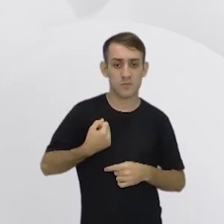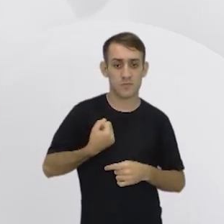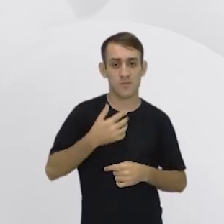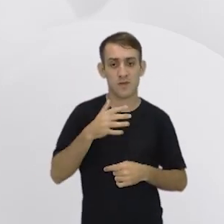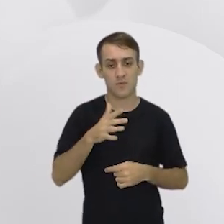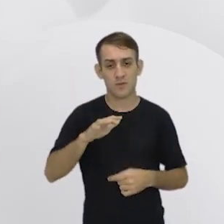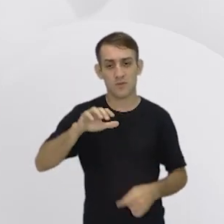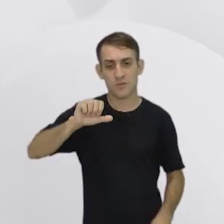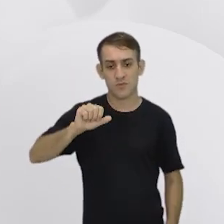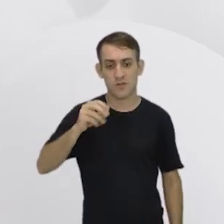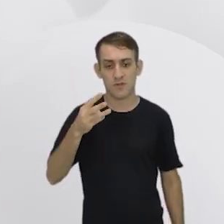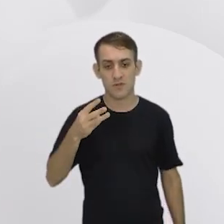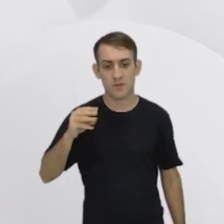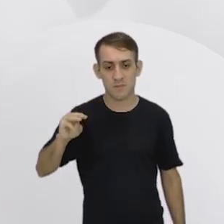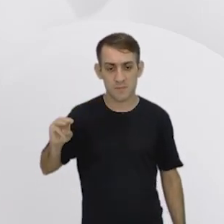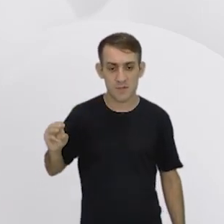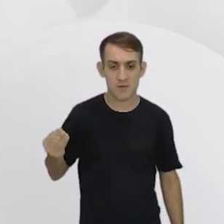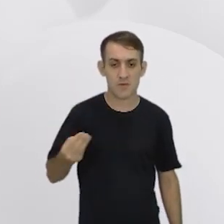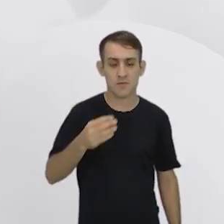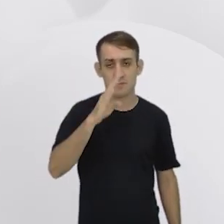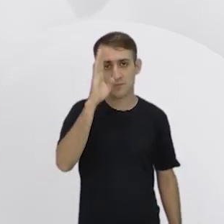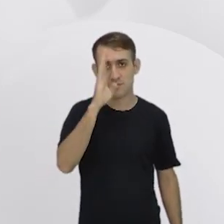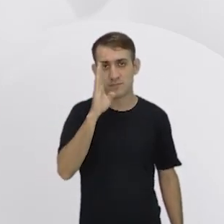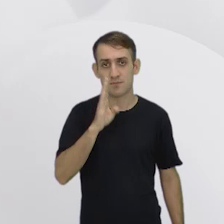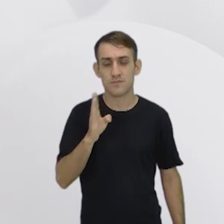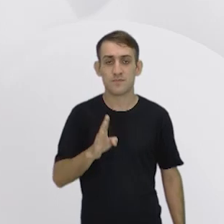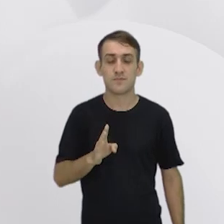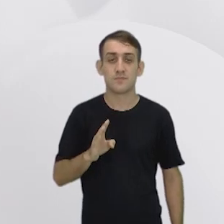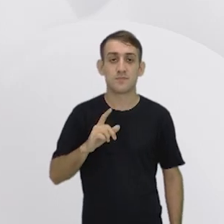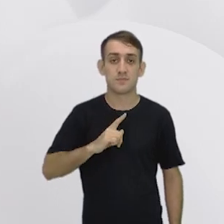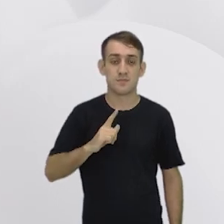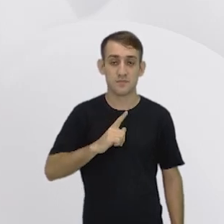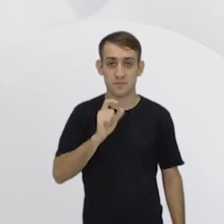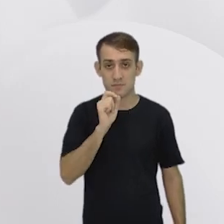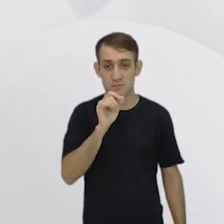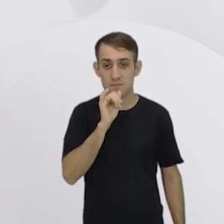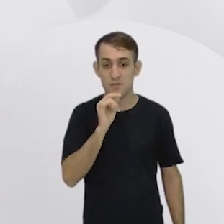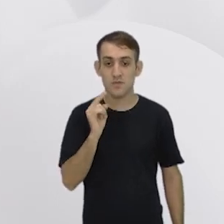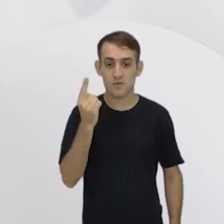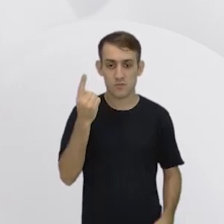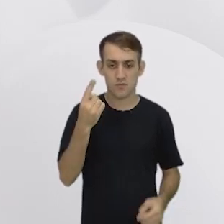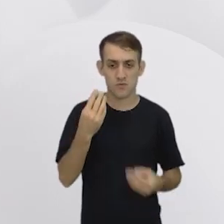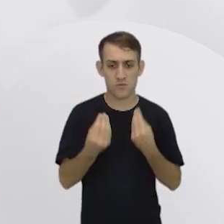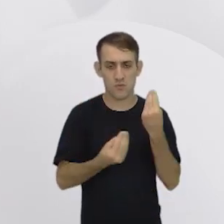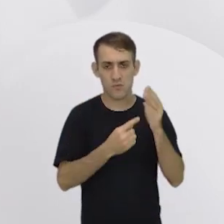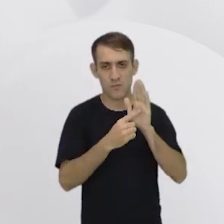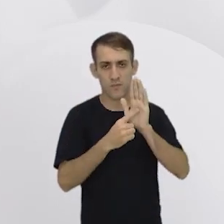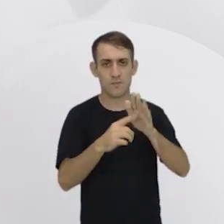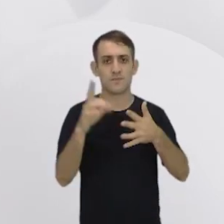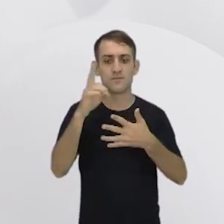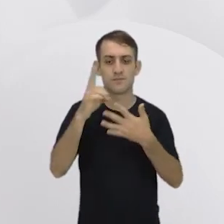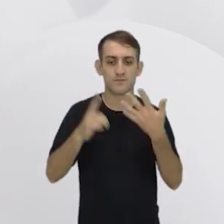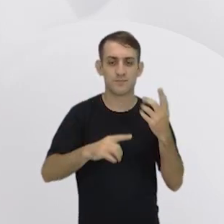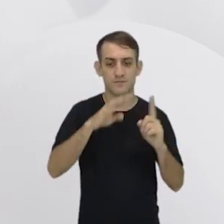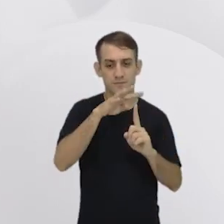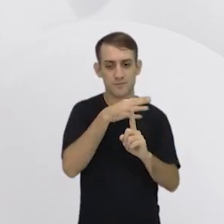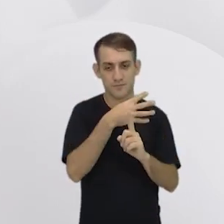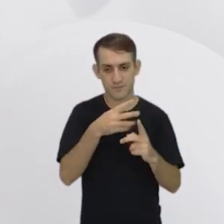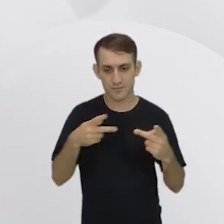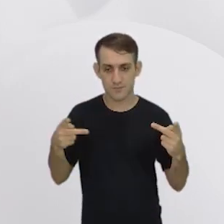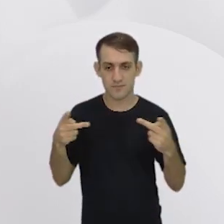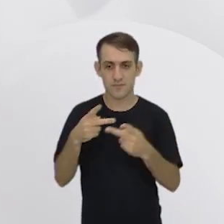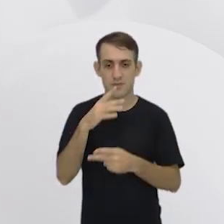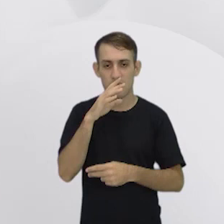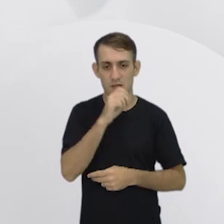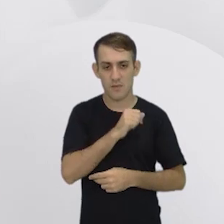cerca de 93 milhões de brasileiros. Então, uma forma de apresentar esses dados, o gráfico de pizza. Mais um rapidinho,